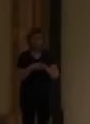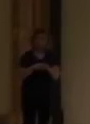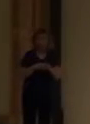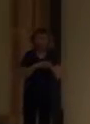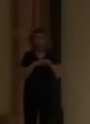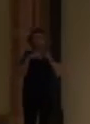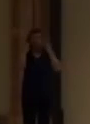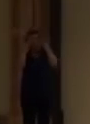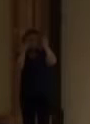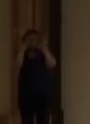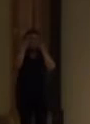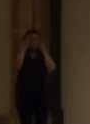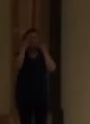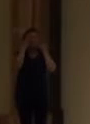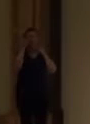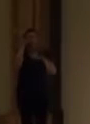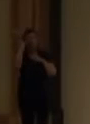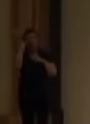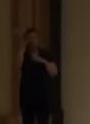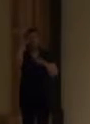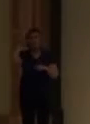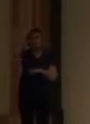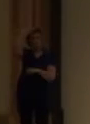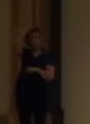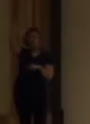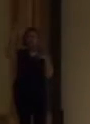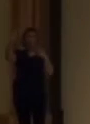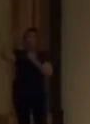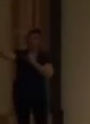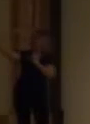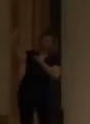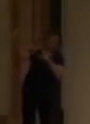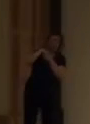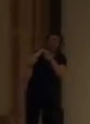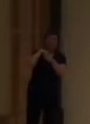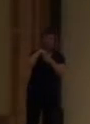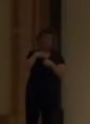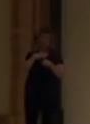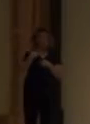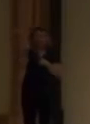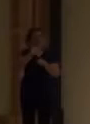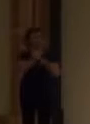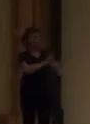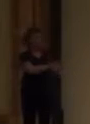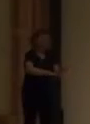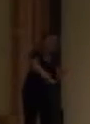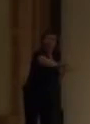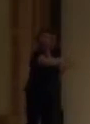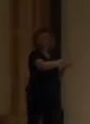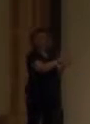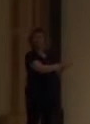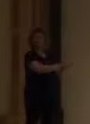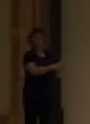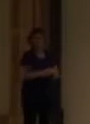a pertença a um Estado, é ter um direito de cidadania, neste caso não corresponde à